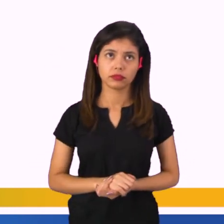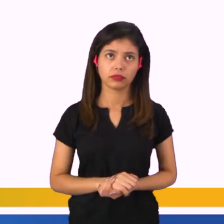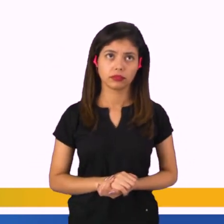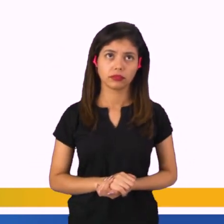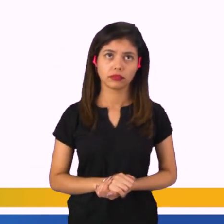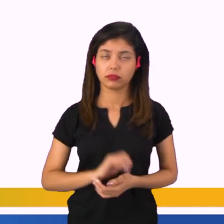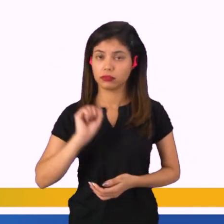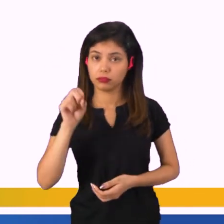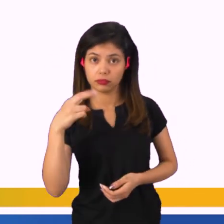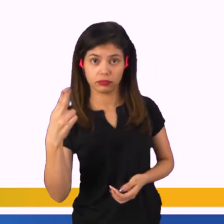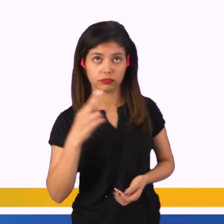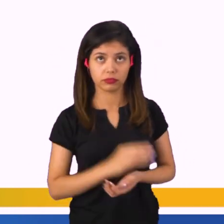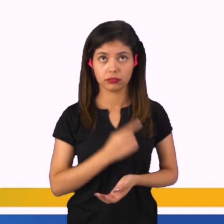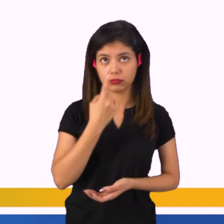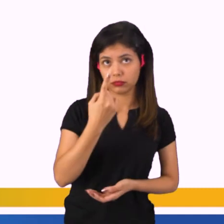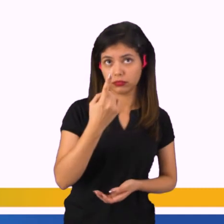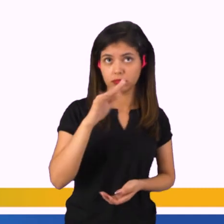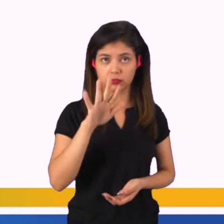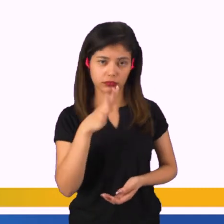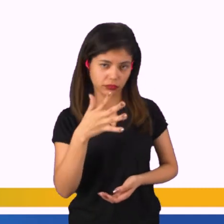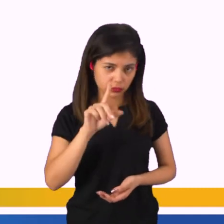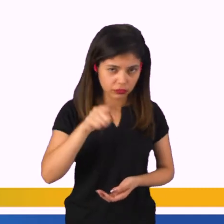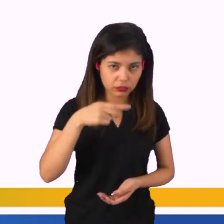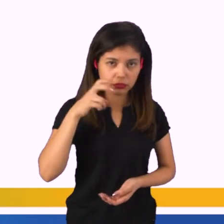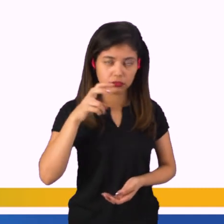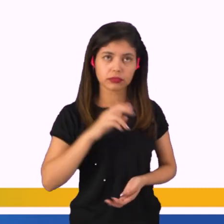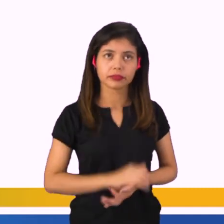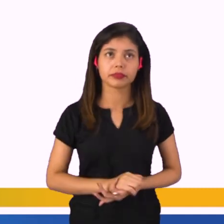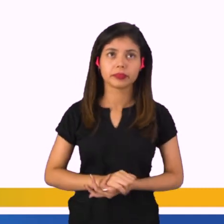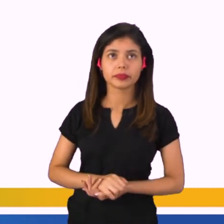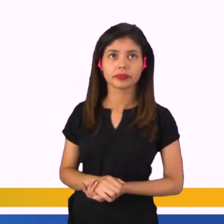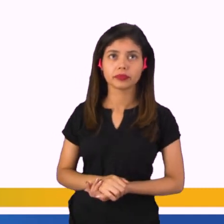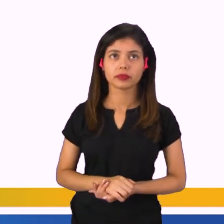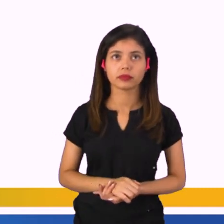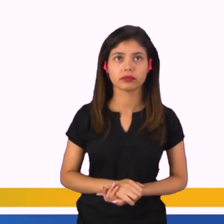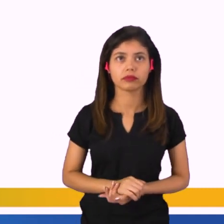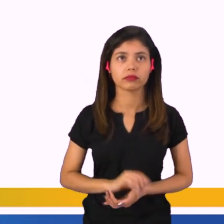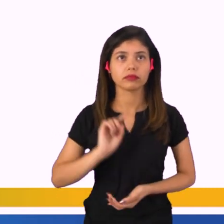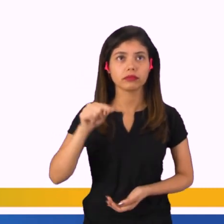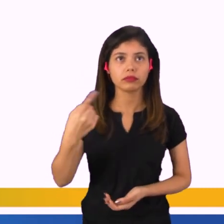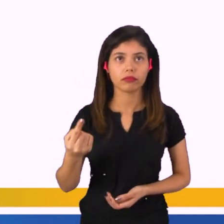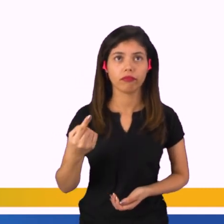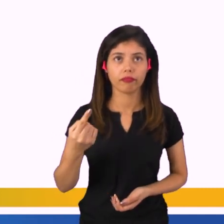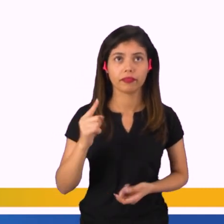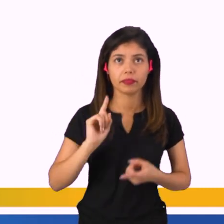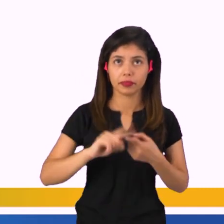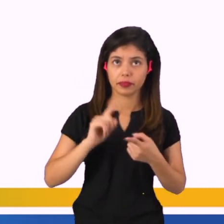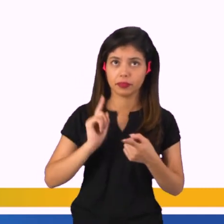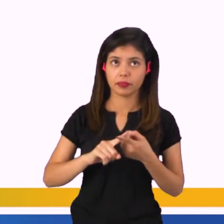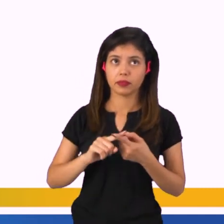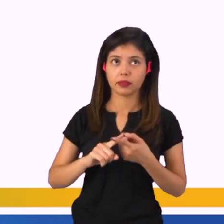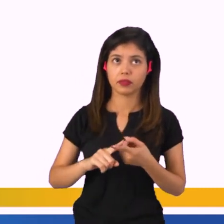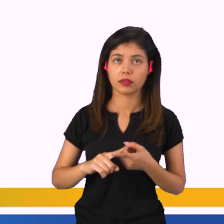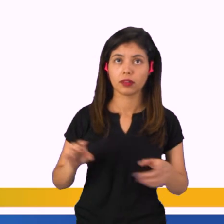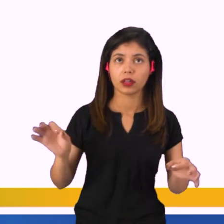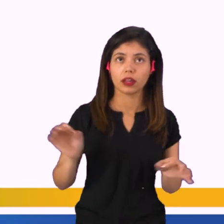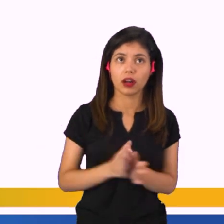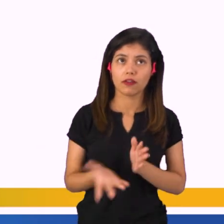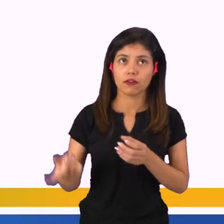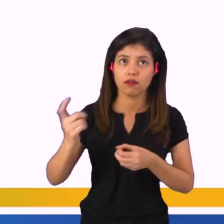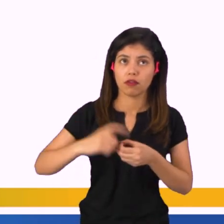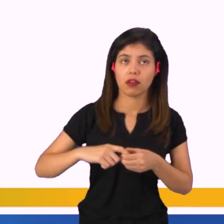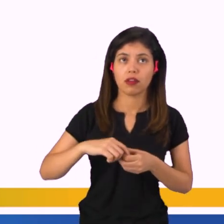1,5 toneladas de telhas ou 1,5 toneladas de telhas, né? Após um primeiro